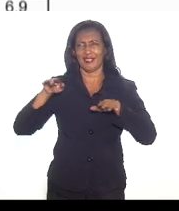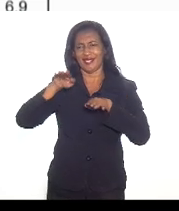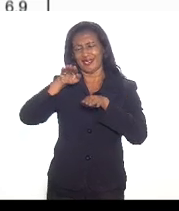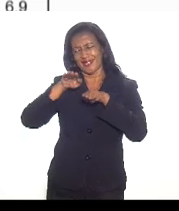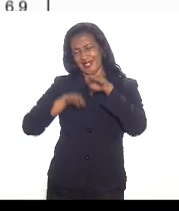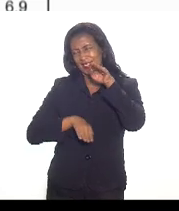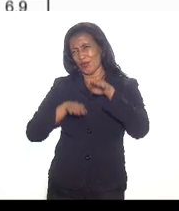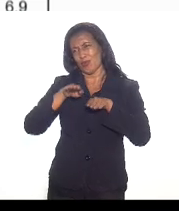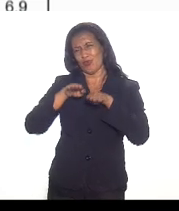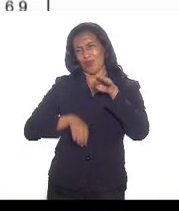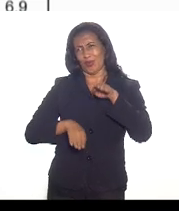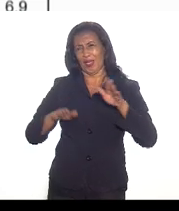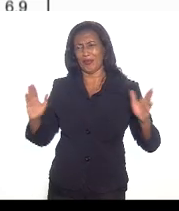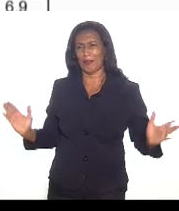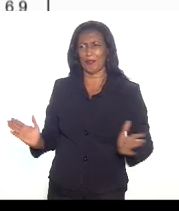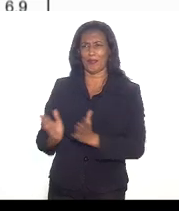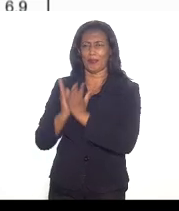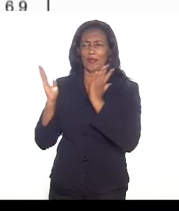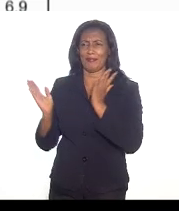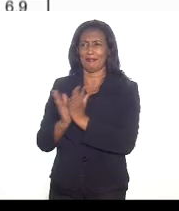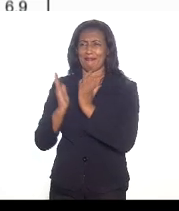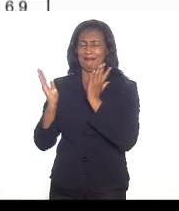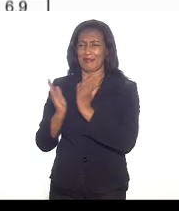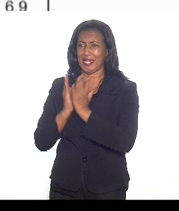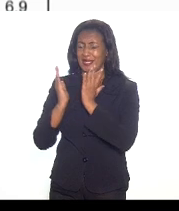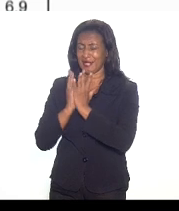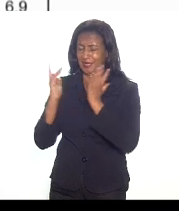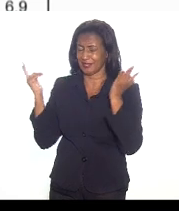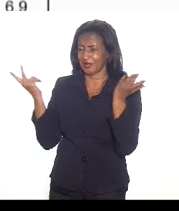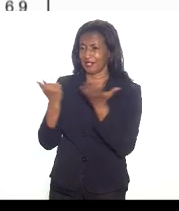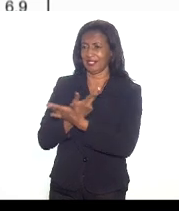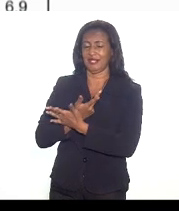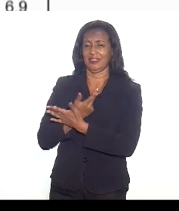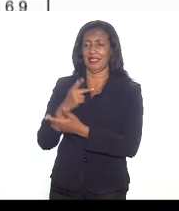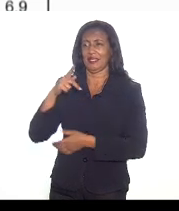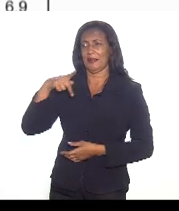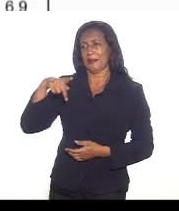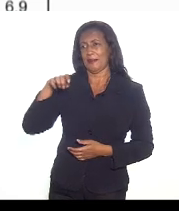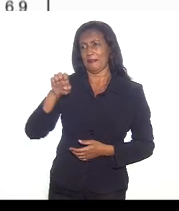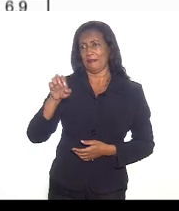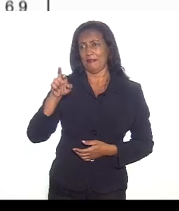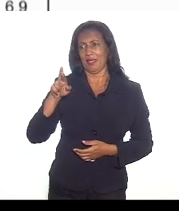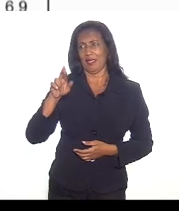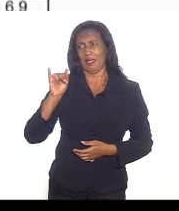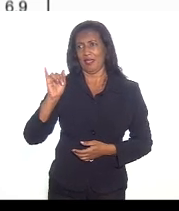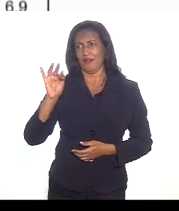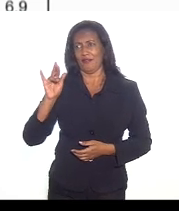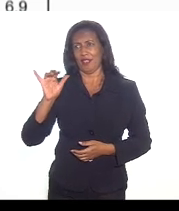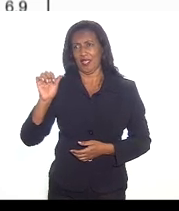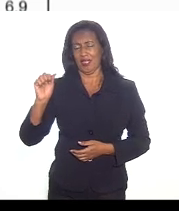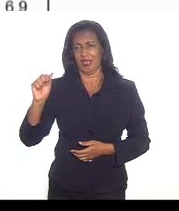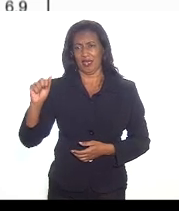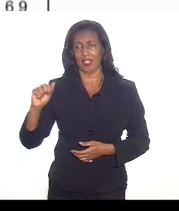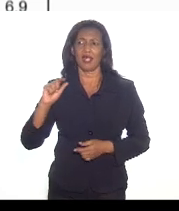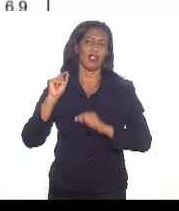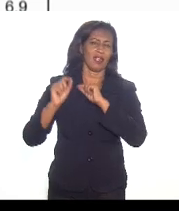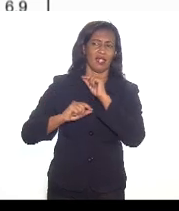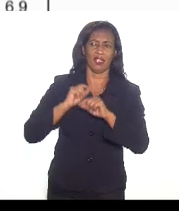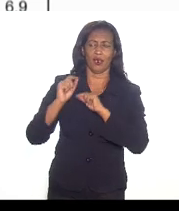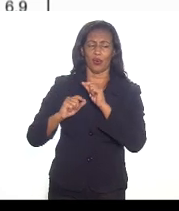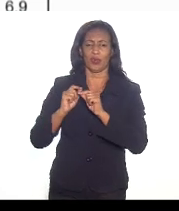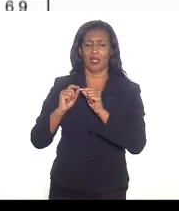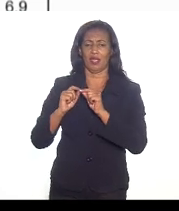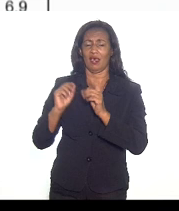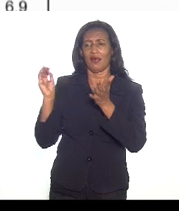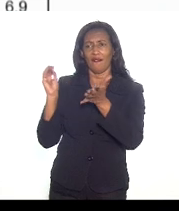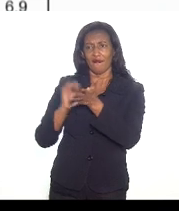a grande miséria está na nossa periferia metropolitana. Eu acho que um dos motivos é a fusão não ter sido feita em 60,